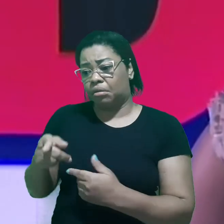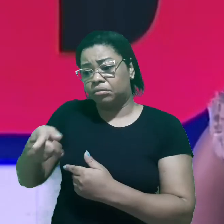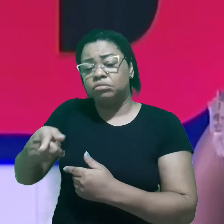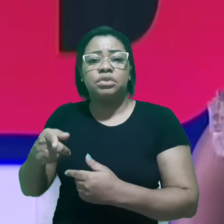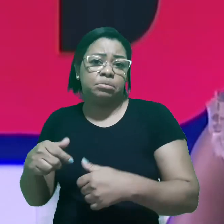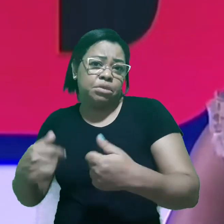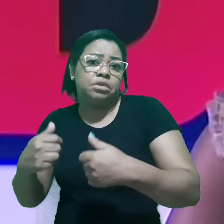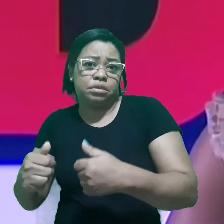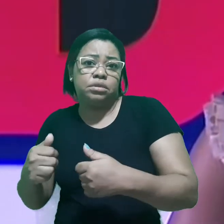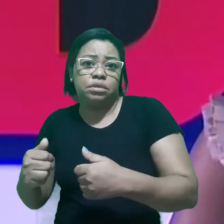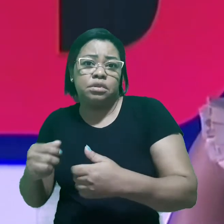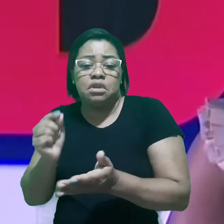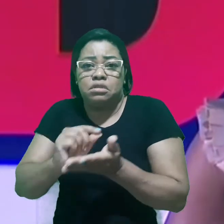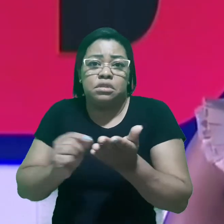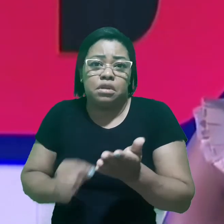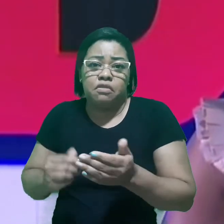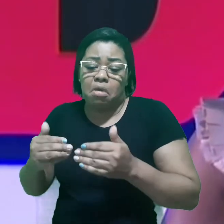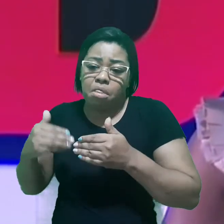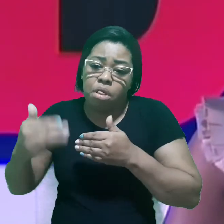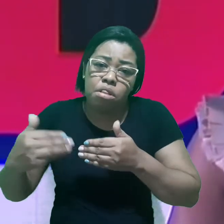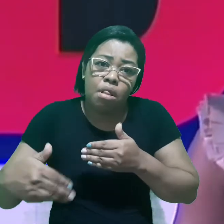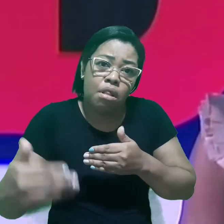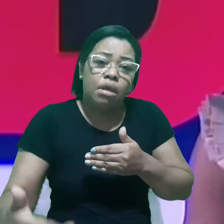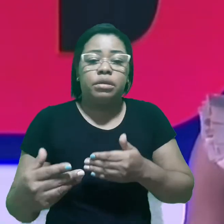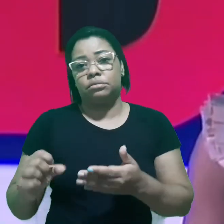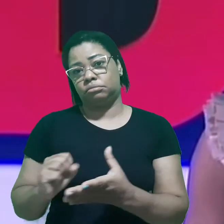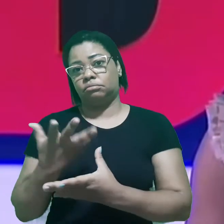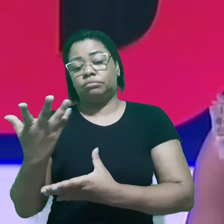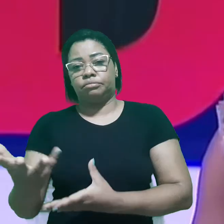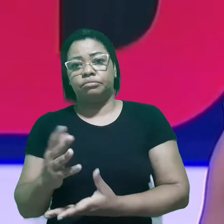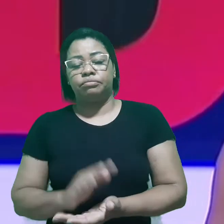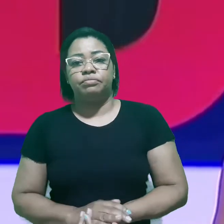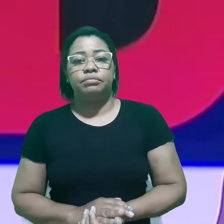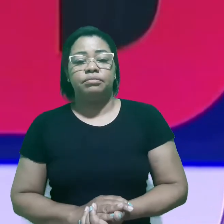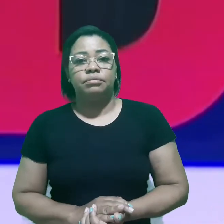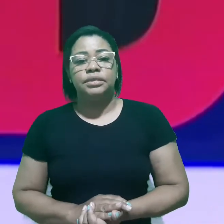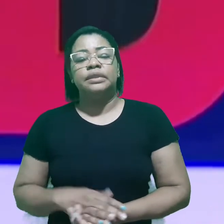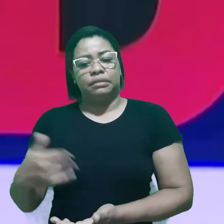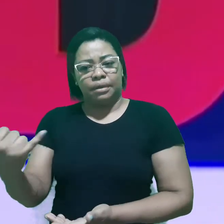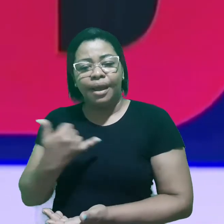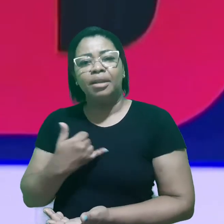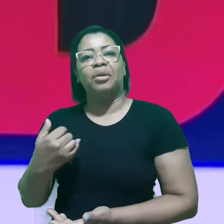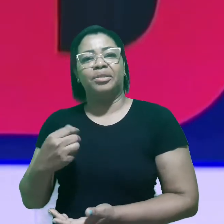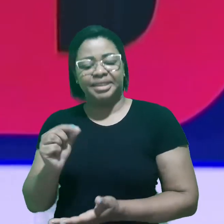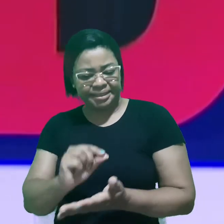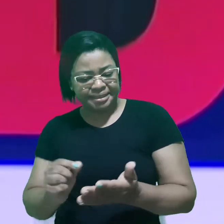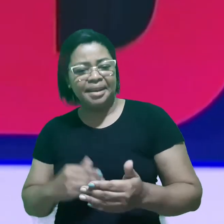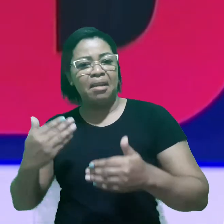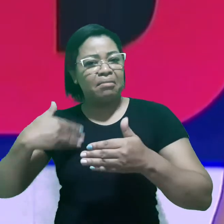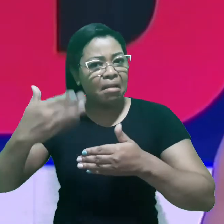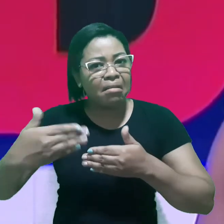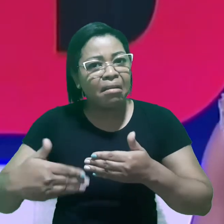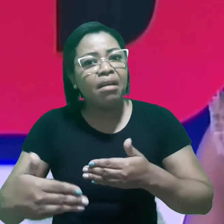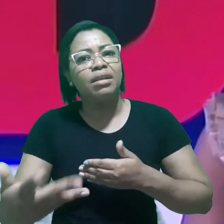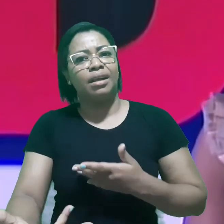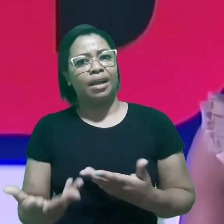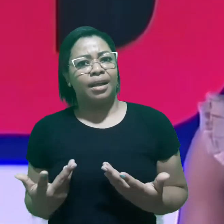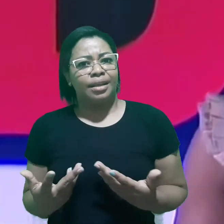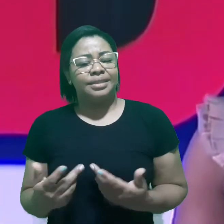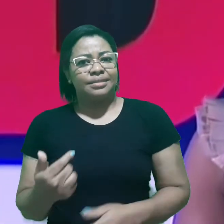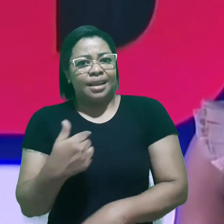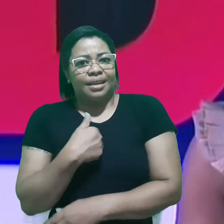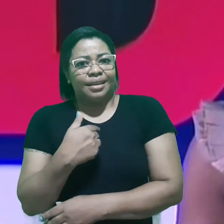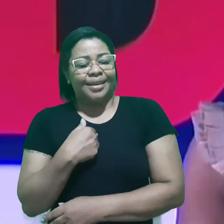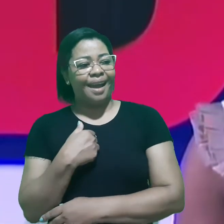E continuou a dizer o que escrever na sequência. Eu não estava apenas encantada, eu estava comovida. Ali estava uma mulher, parte das